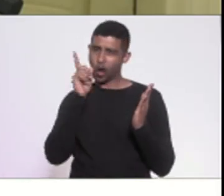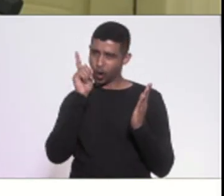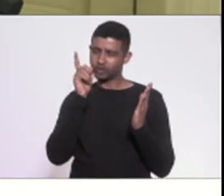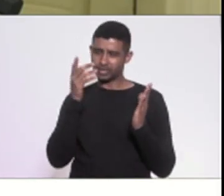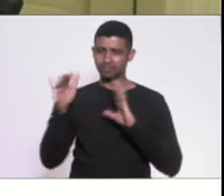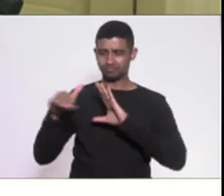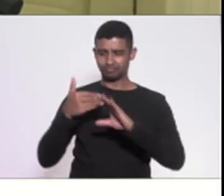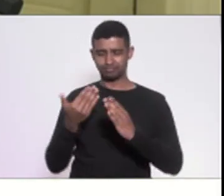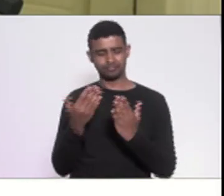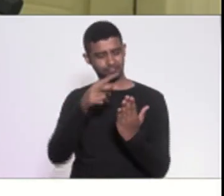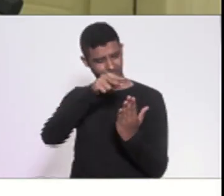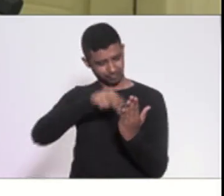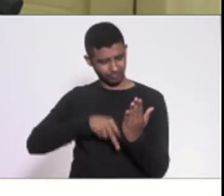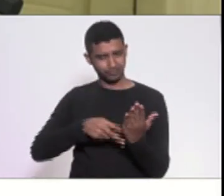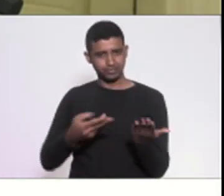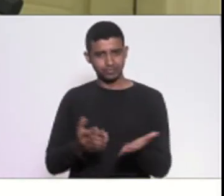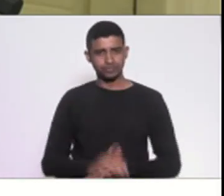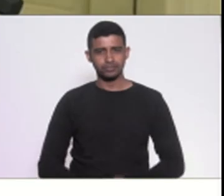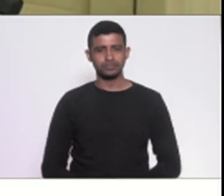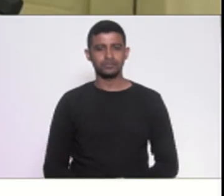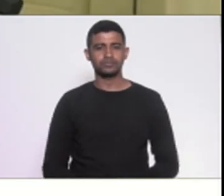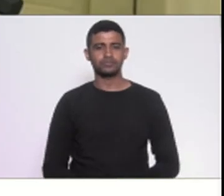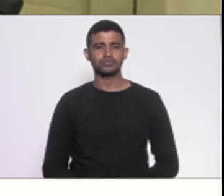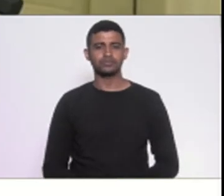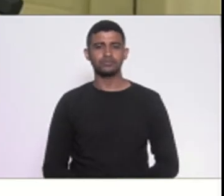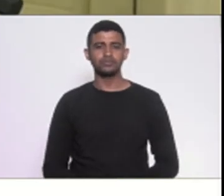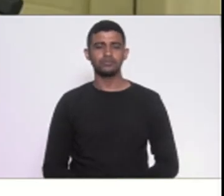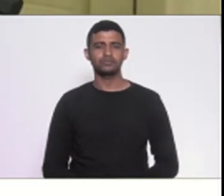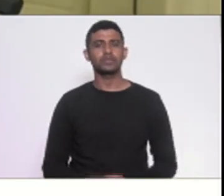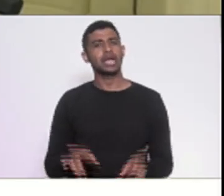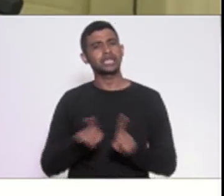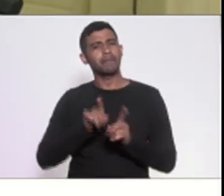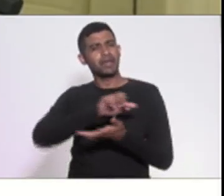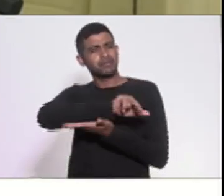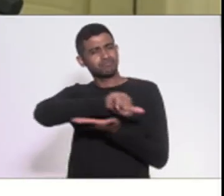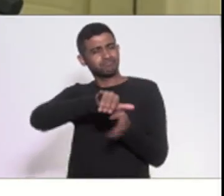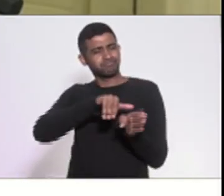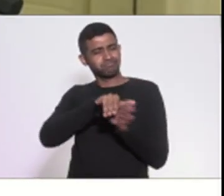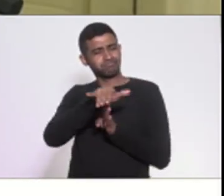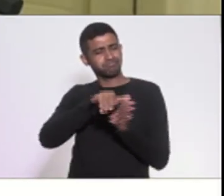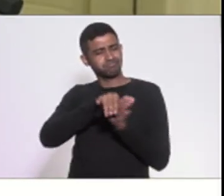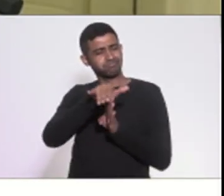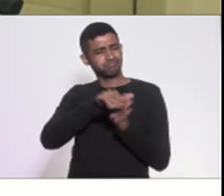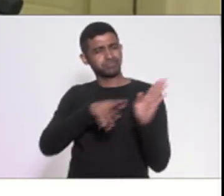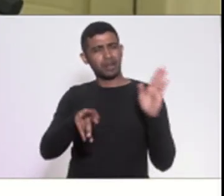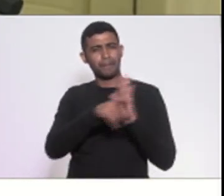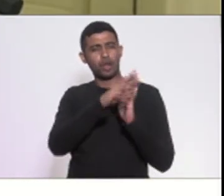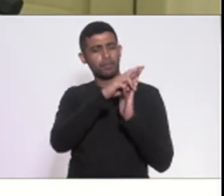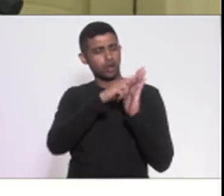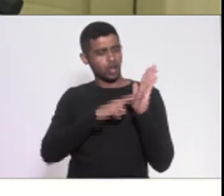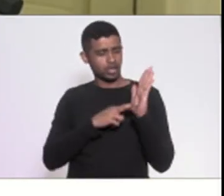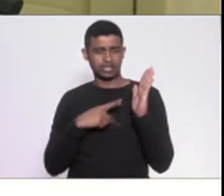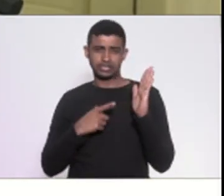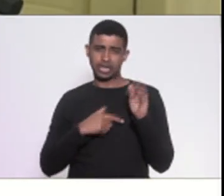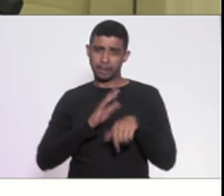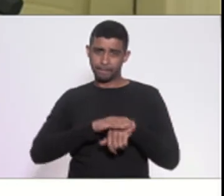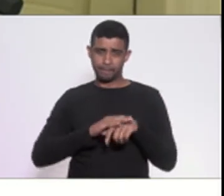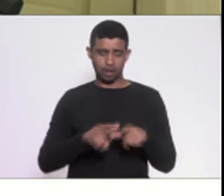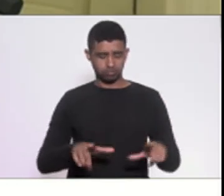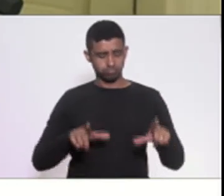né? E já essas recomendações que estamos aqui em mãos.